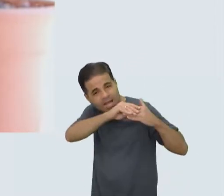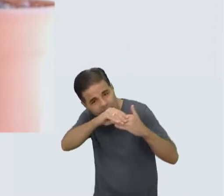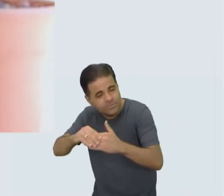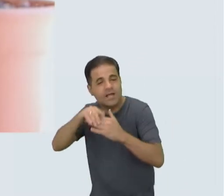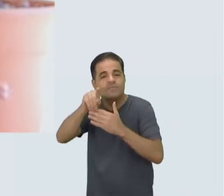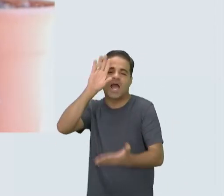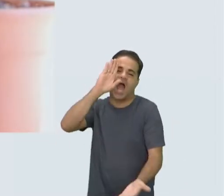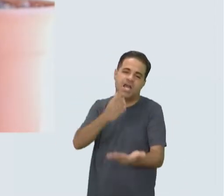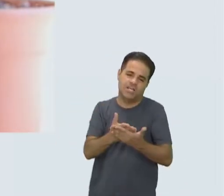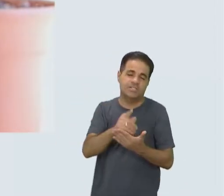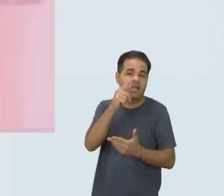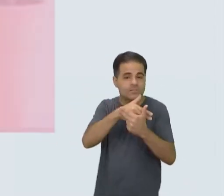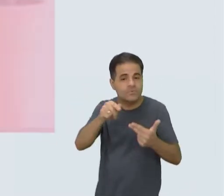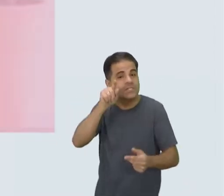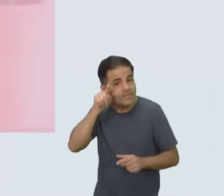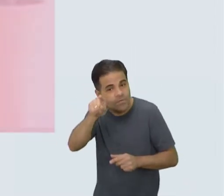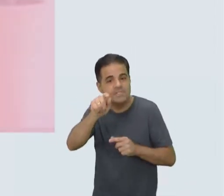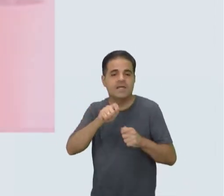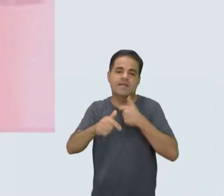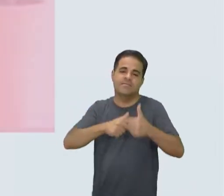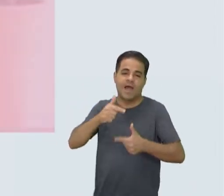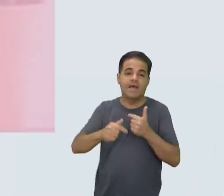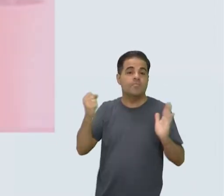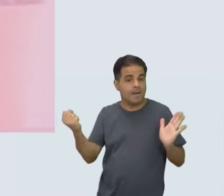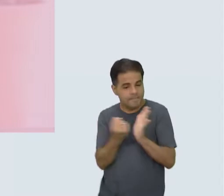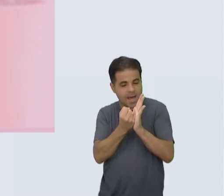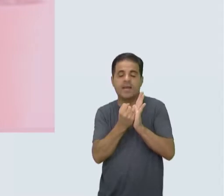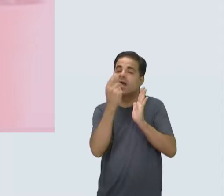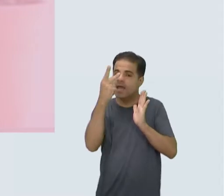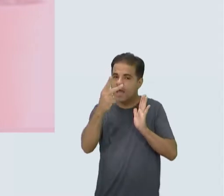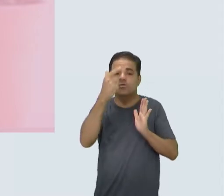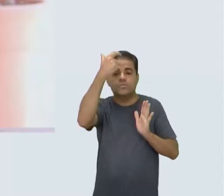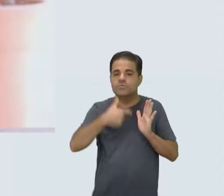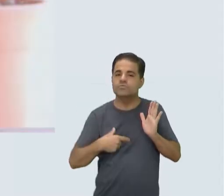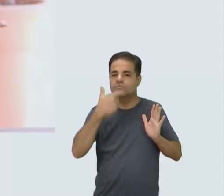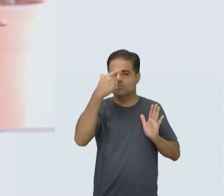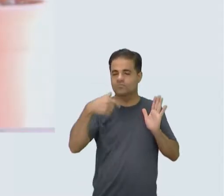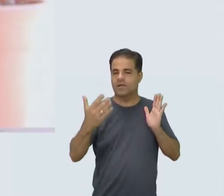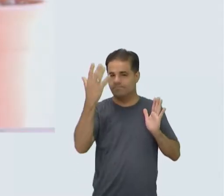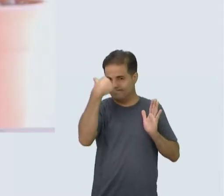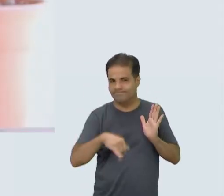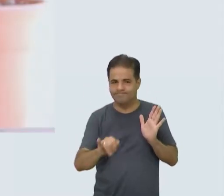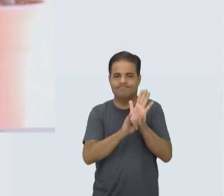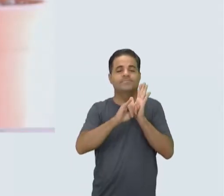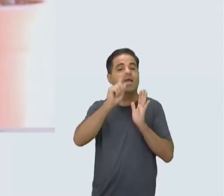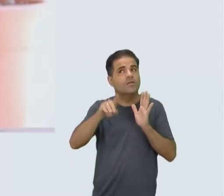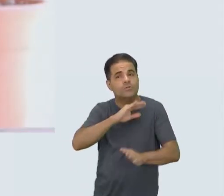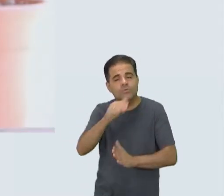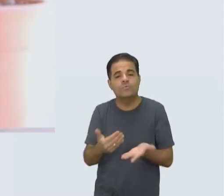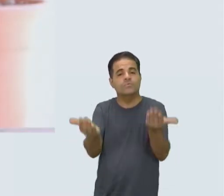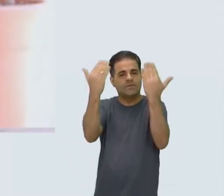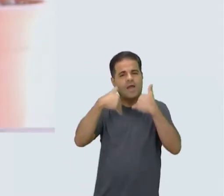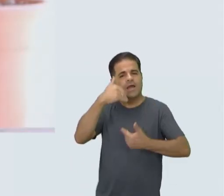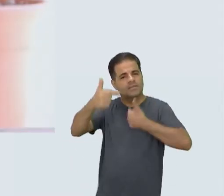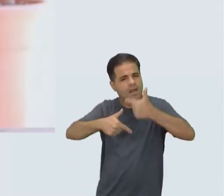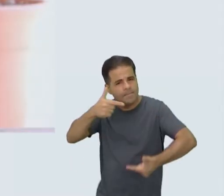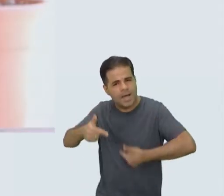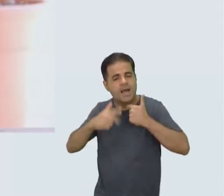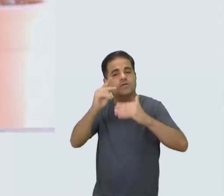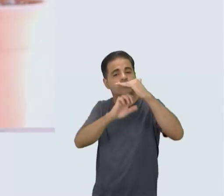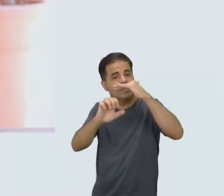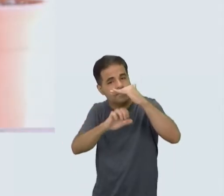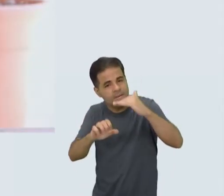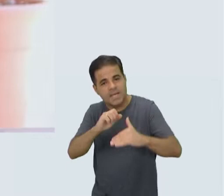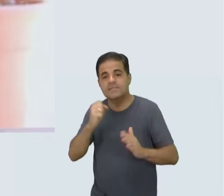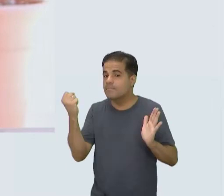fazendo acreditar no que você faz. 4. Uma marca é sua personalidade. Sua marca é tudo que envolve o seu trabalho, a sua